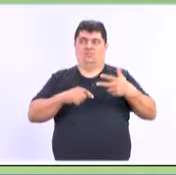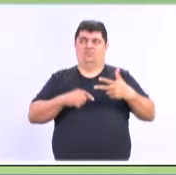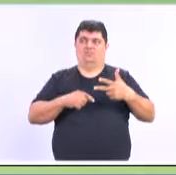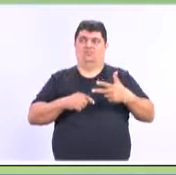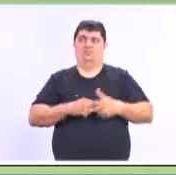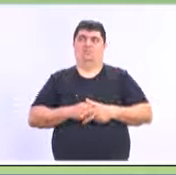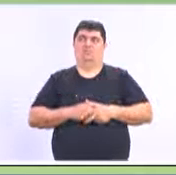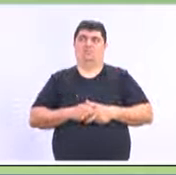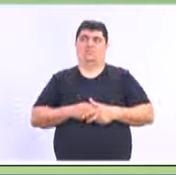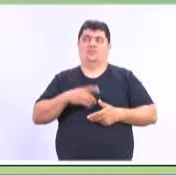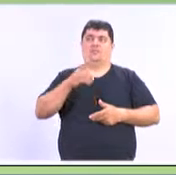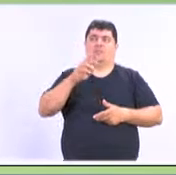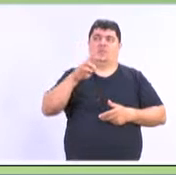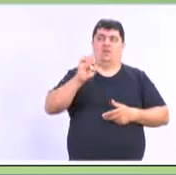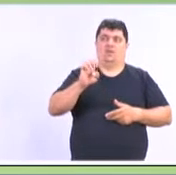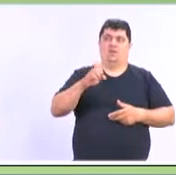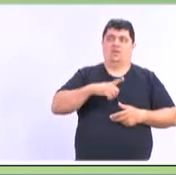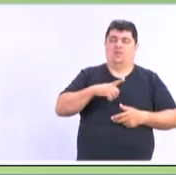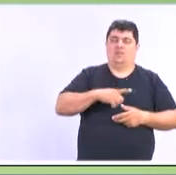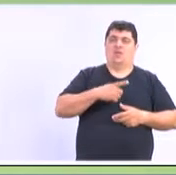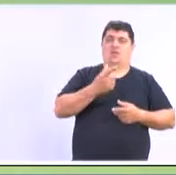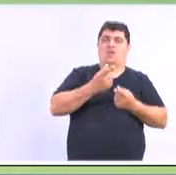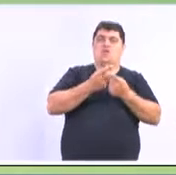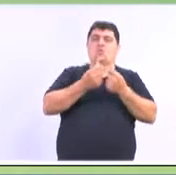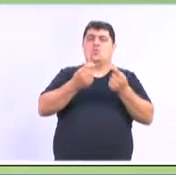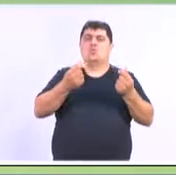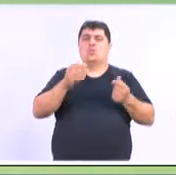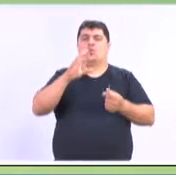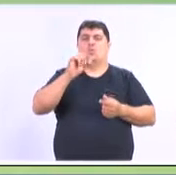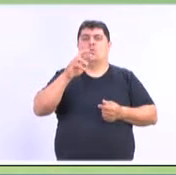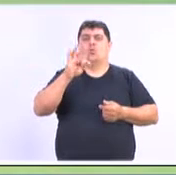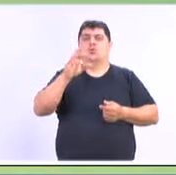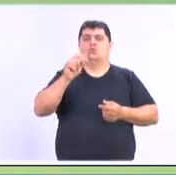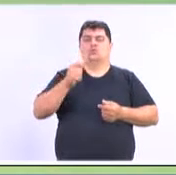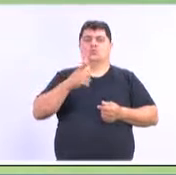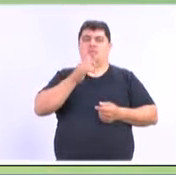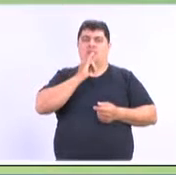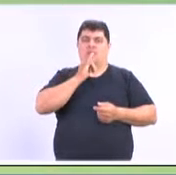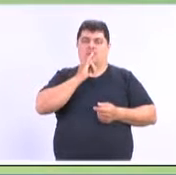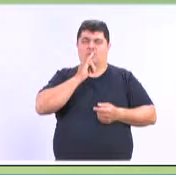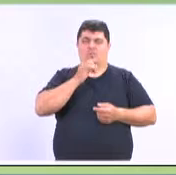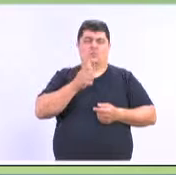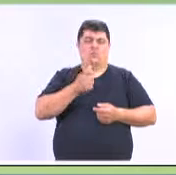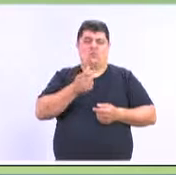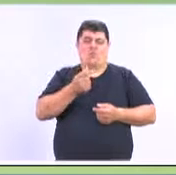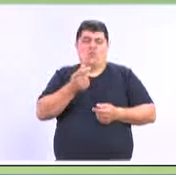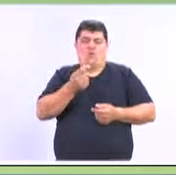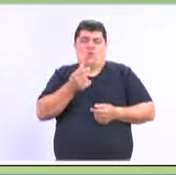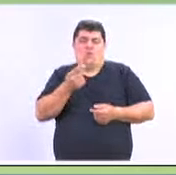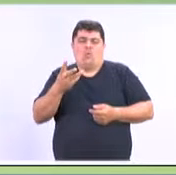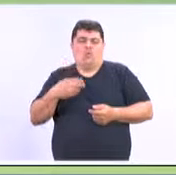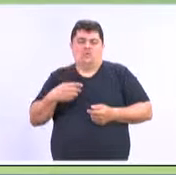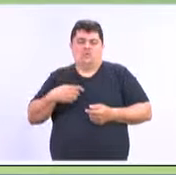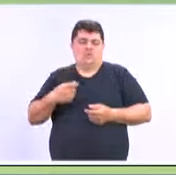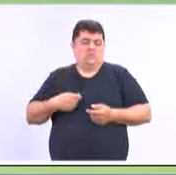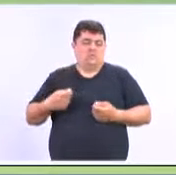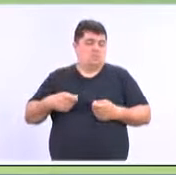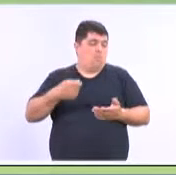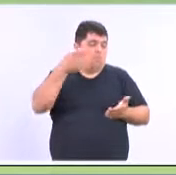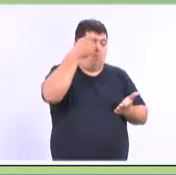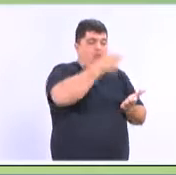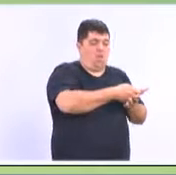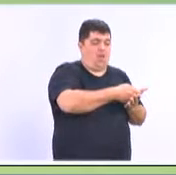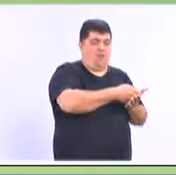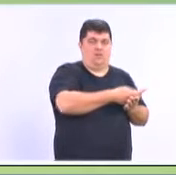DRE, depois disso eu tenho o quê? Os meus custos das vendas. Inclui todos os custos dos serviços prestados, que